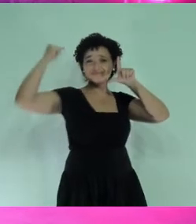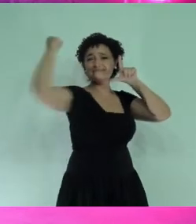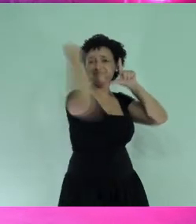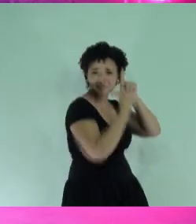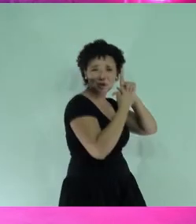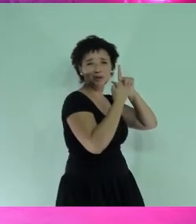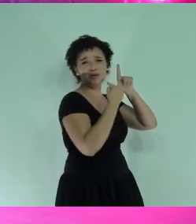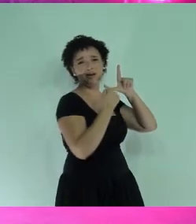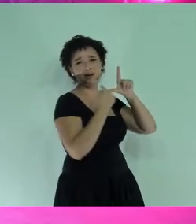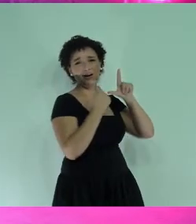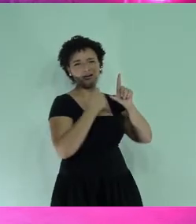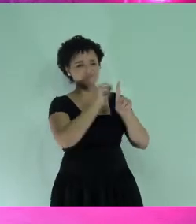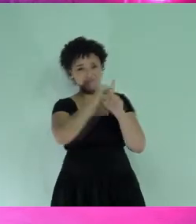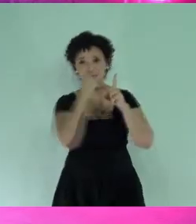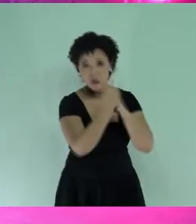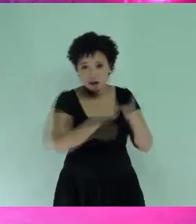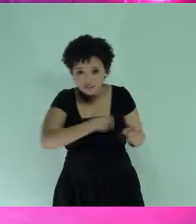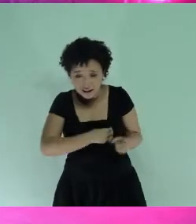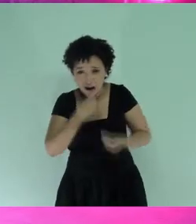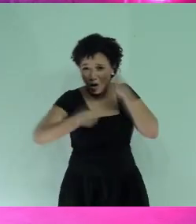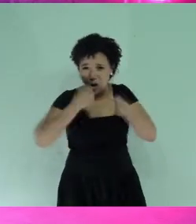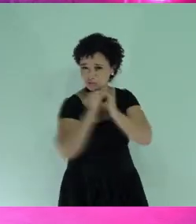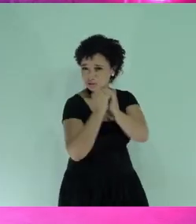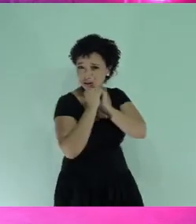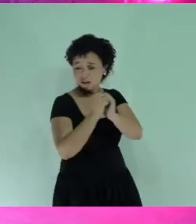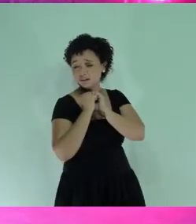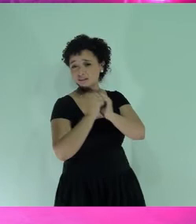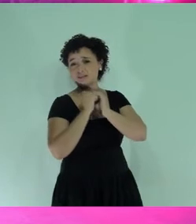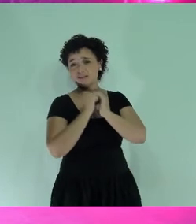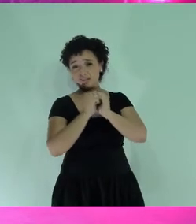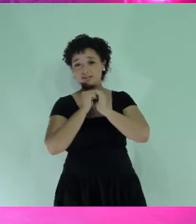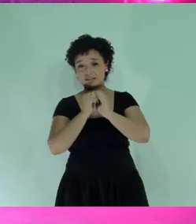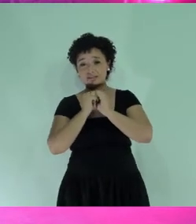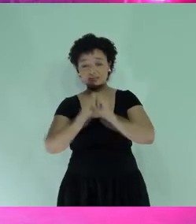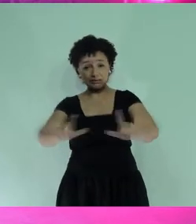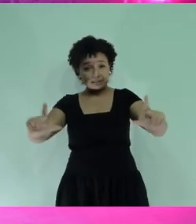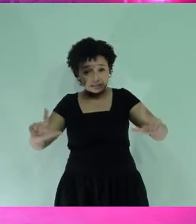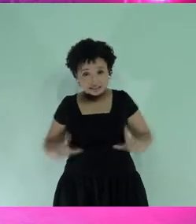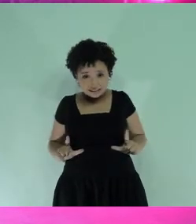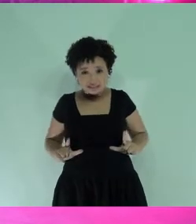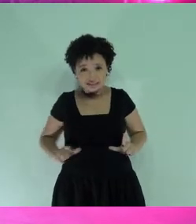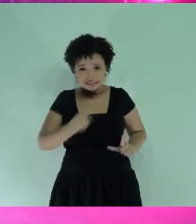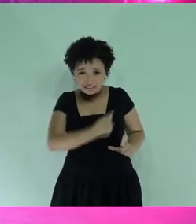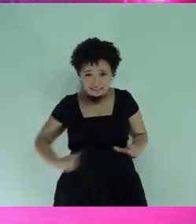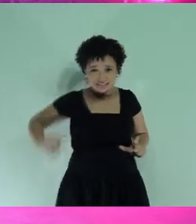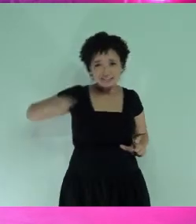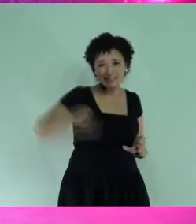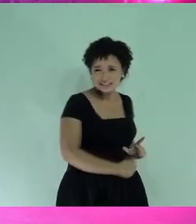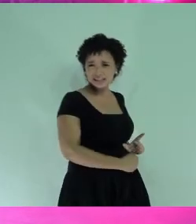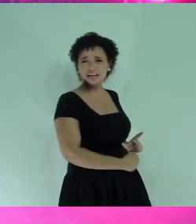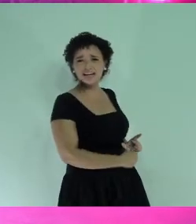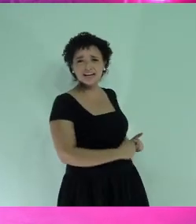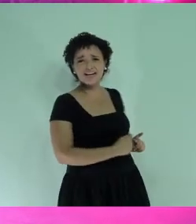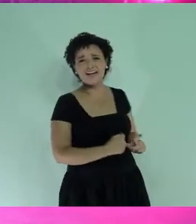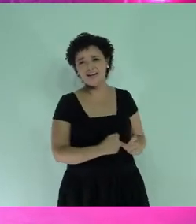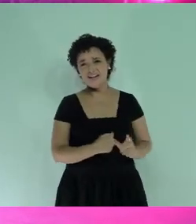de censura no meu rosto diz: não recomendado à sociedade. A tarja de